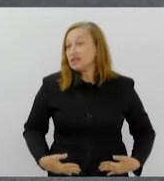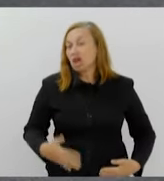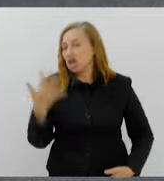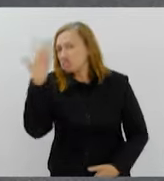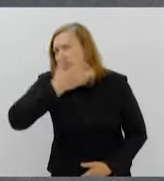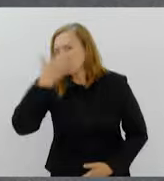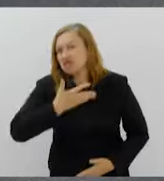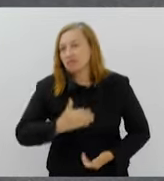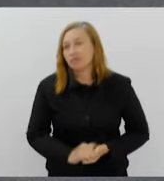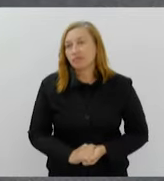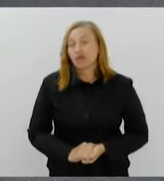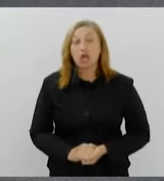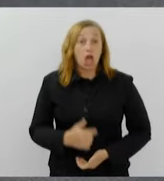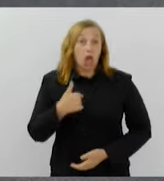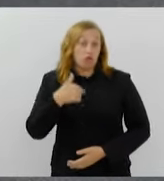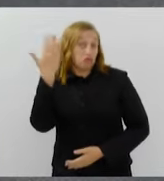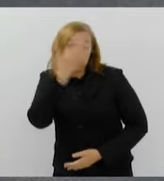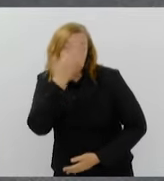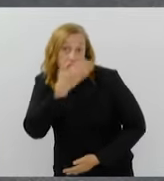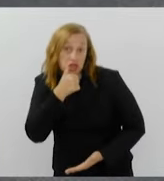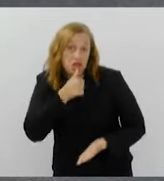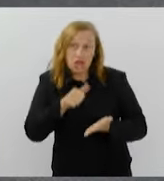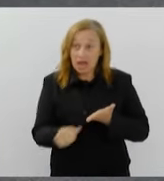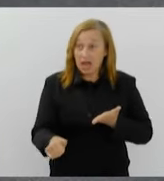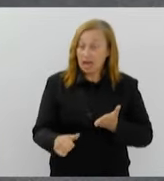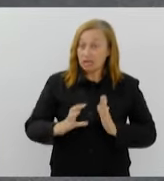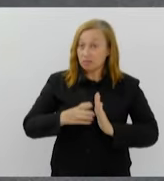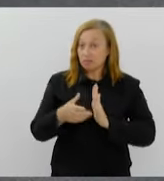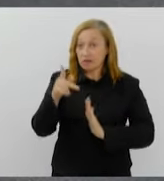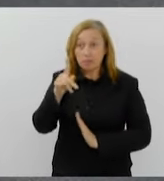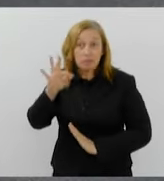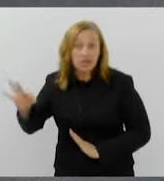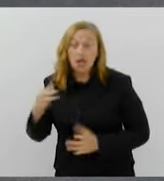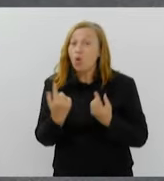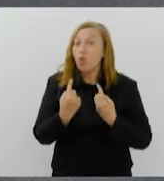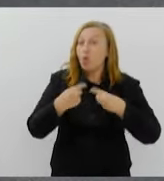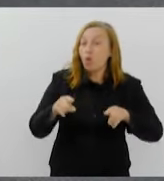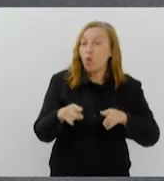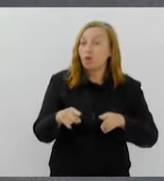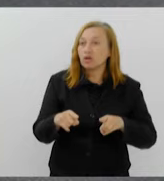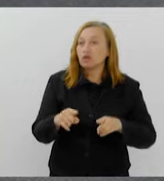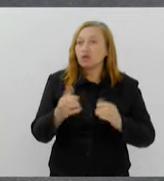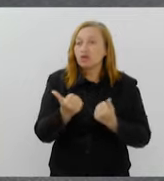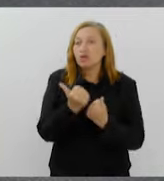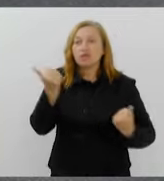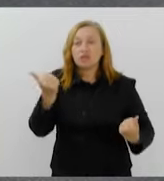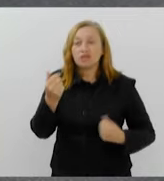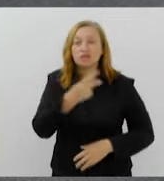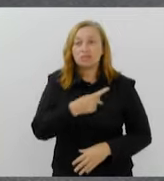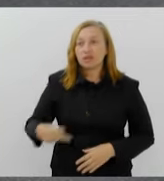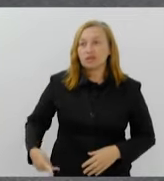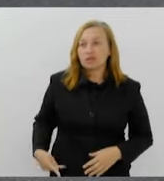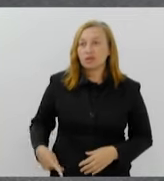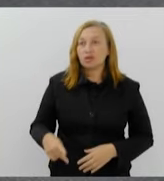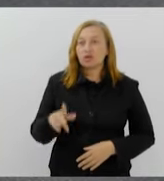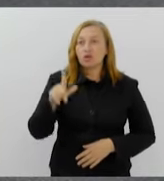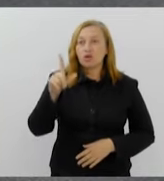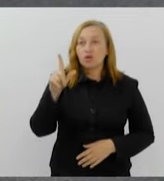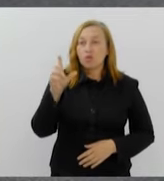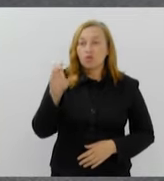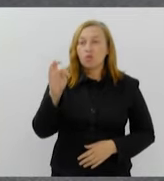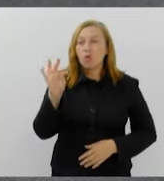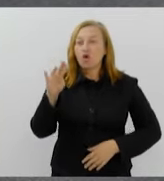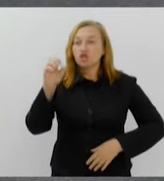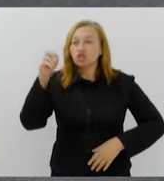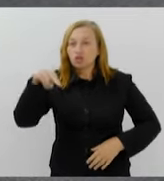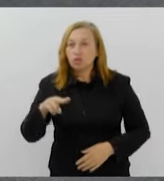essa violência eu não vi carta aberta da bancada do PT contra o vice-presidente Nacional do PT Washington quaquá que agrediu